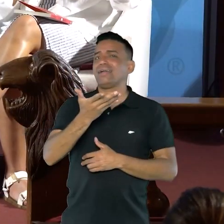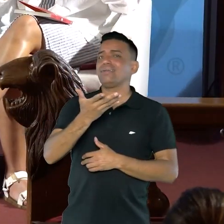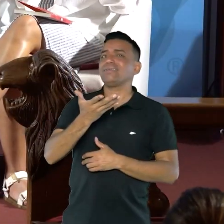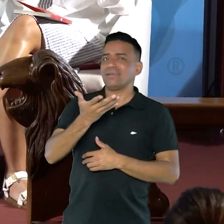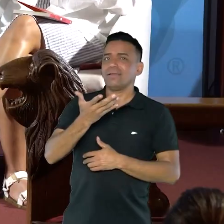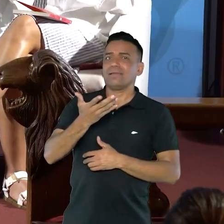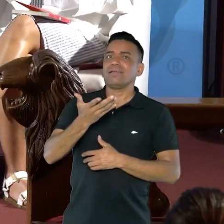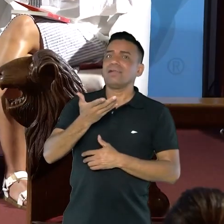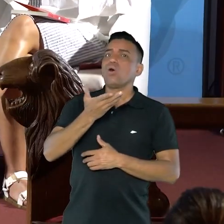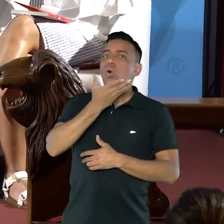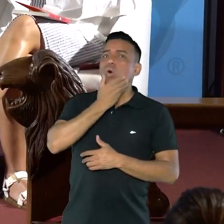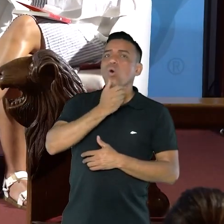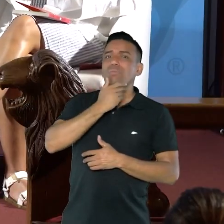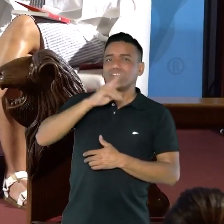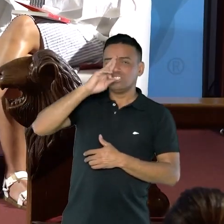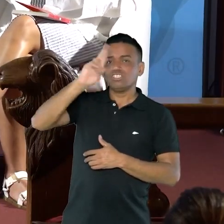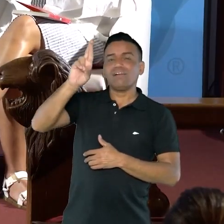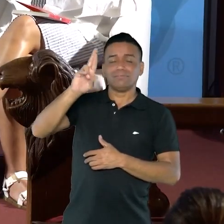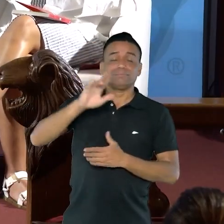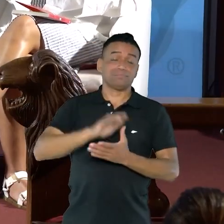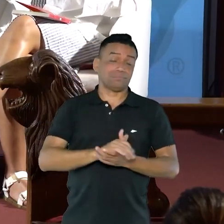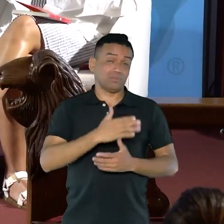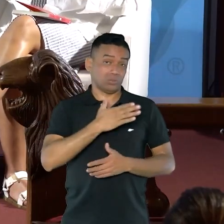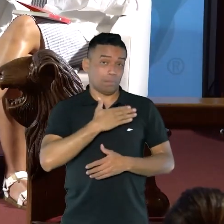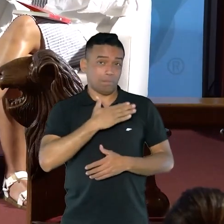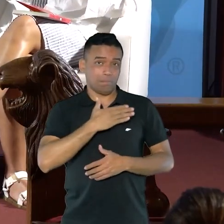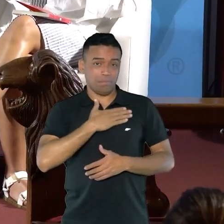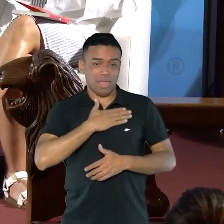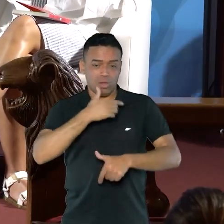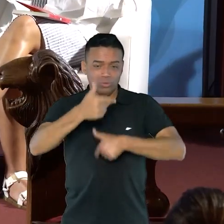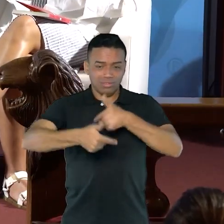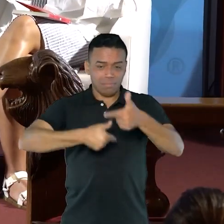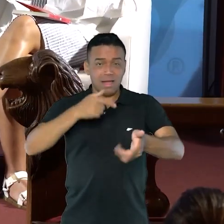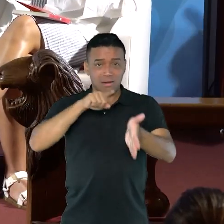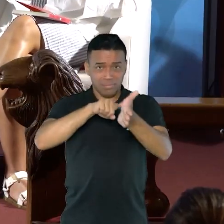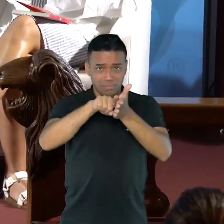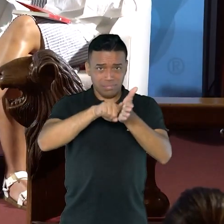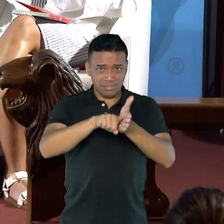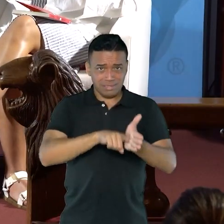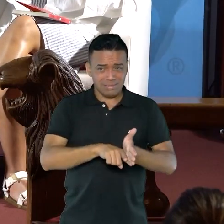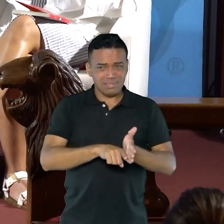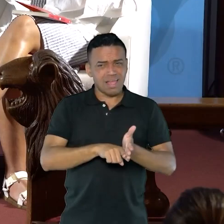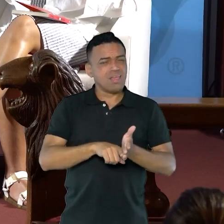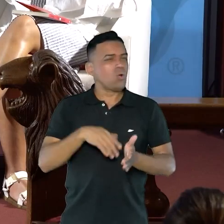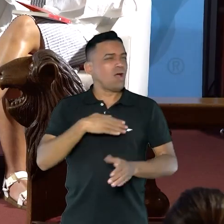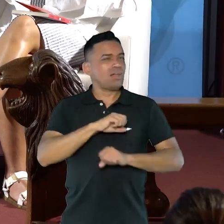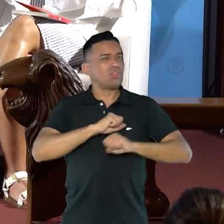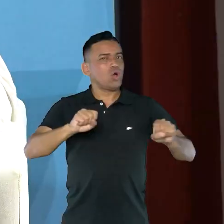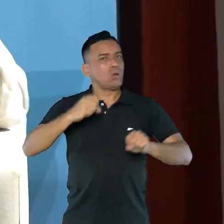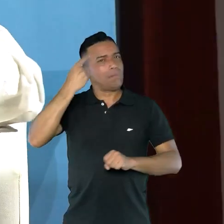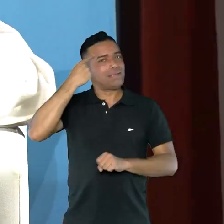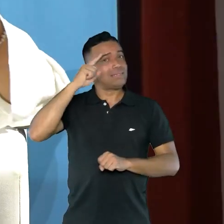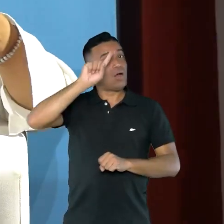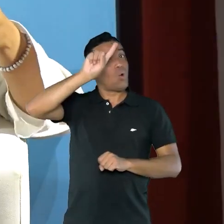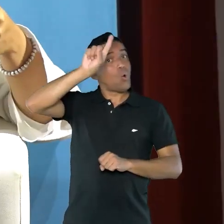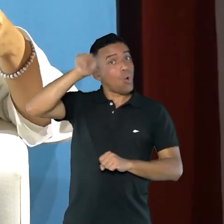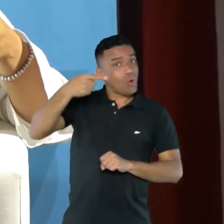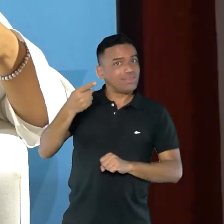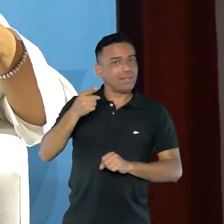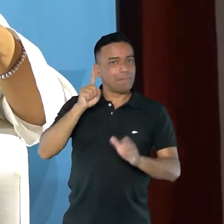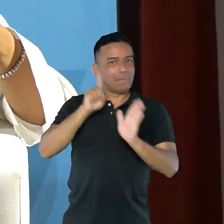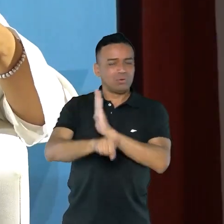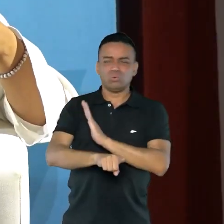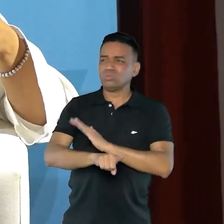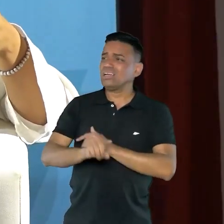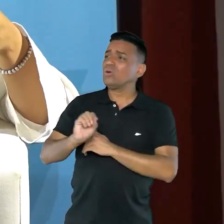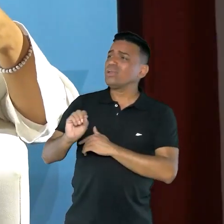né? E no meu trabalho, eu gosto de pensar uma outra pergunta, que é assim: o que deu de errado